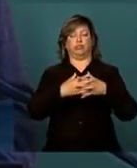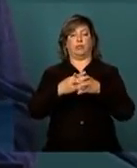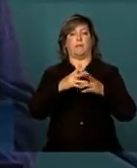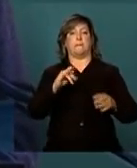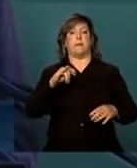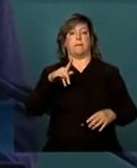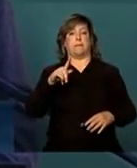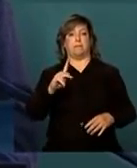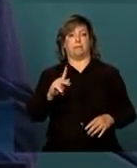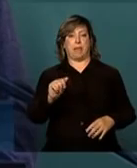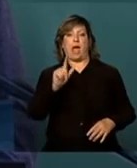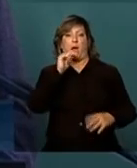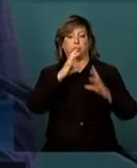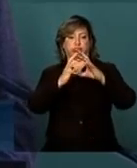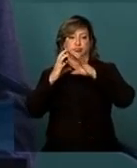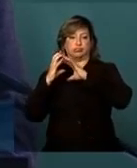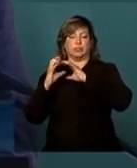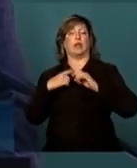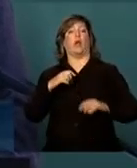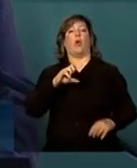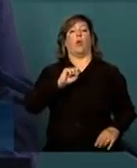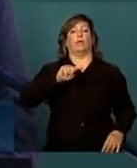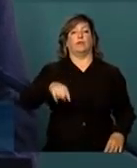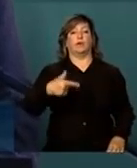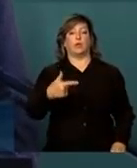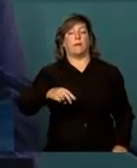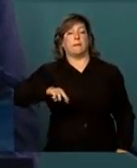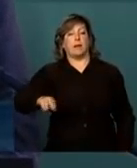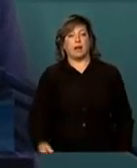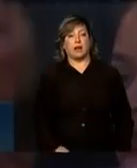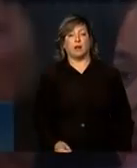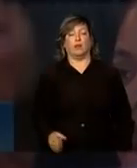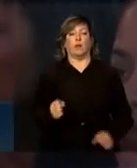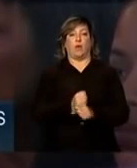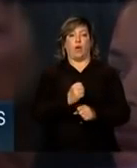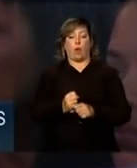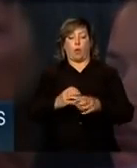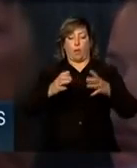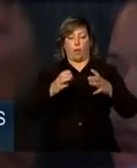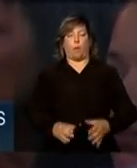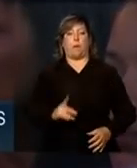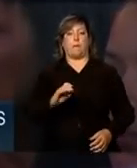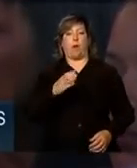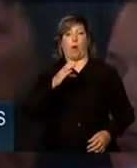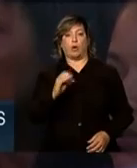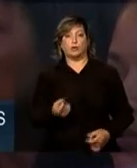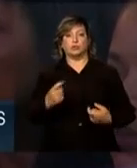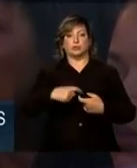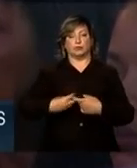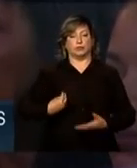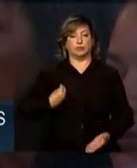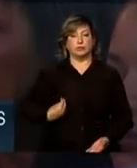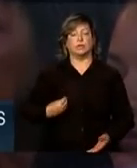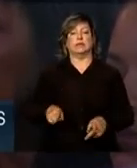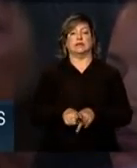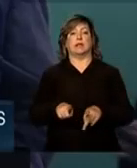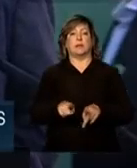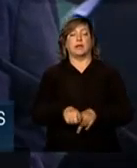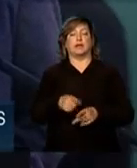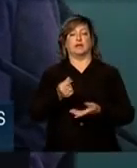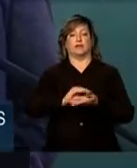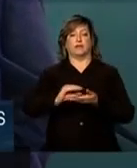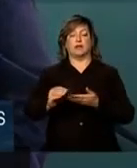emergenciais. 8,2 milhões, por exemplo, para a recuperação de poços. Na parte de financiamento